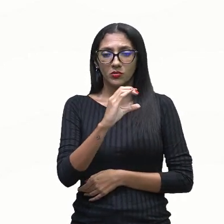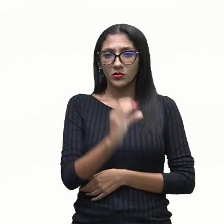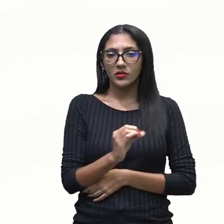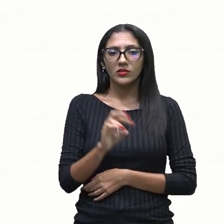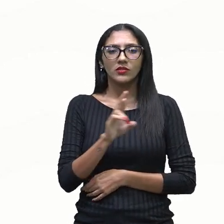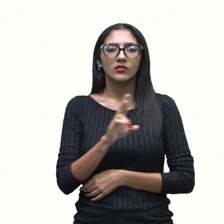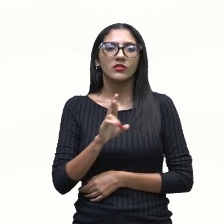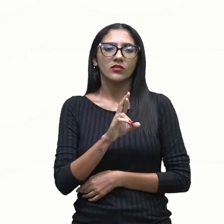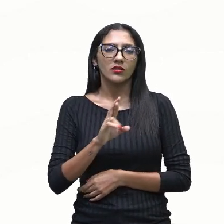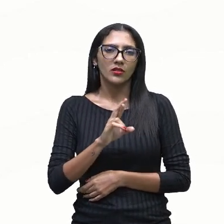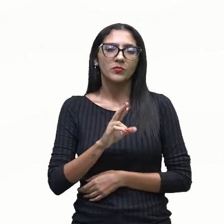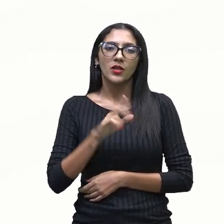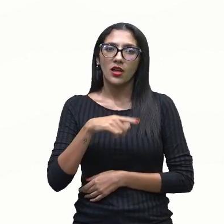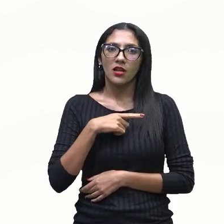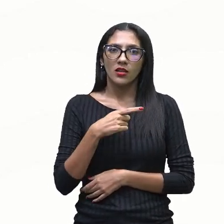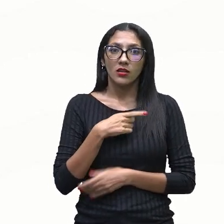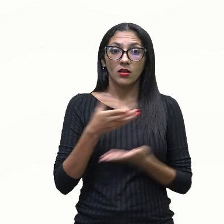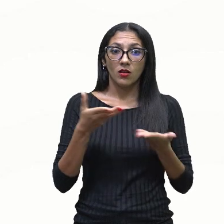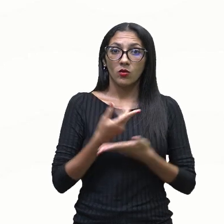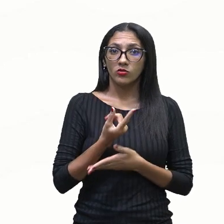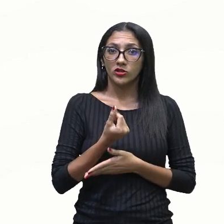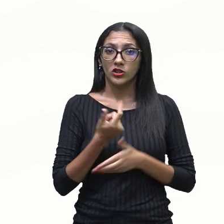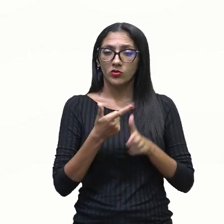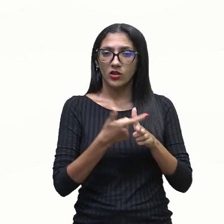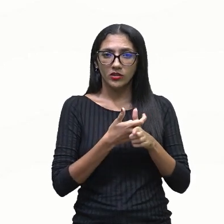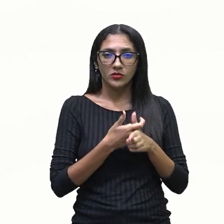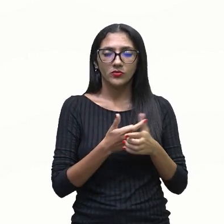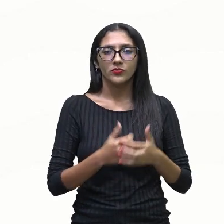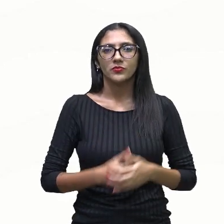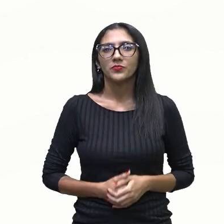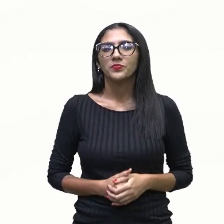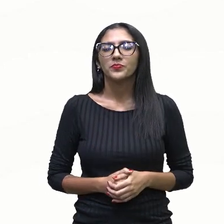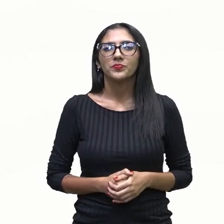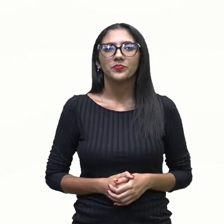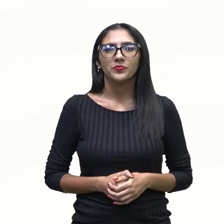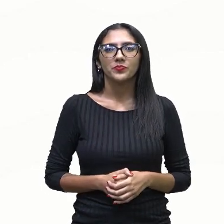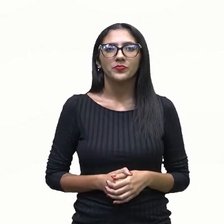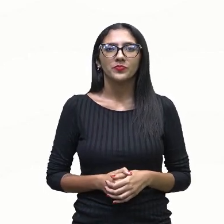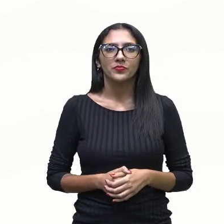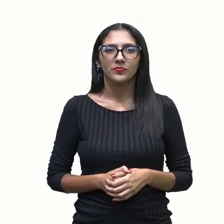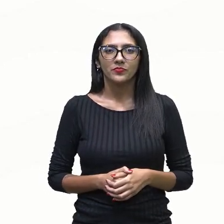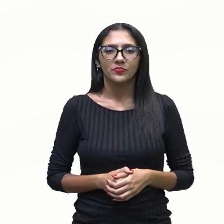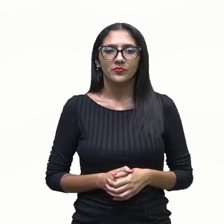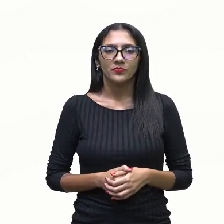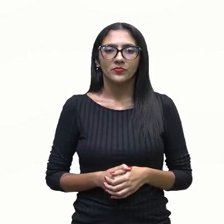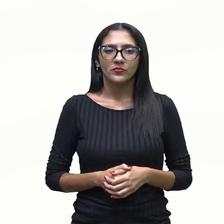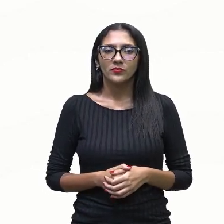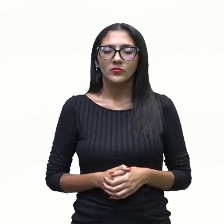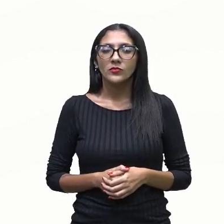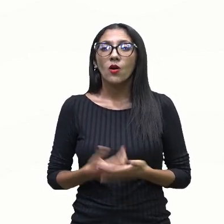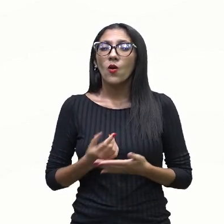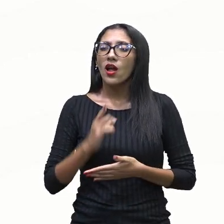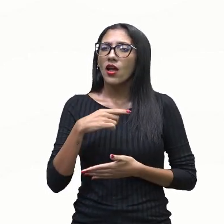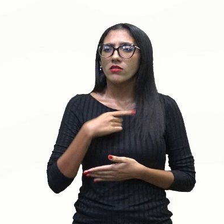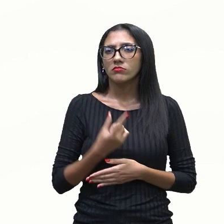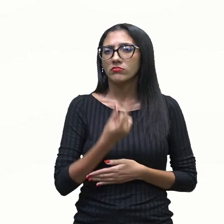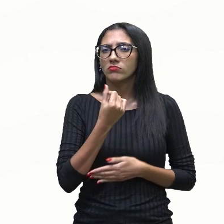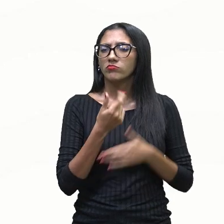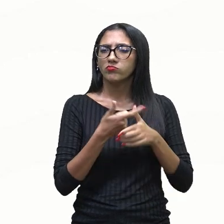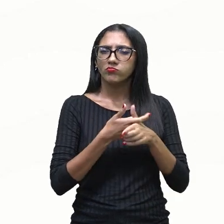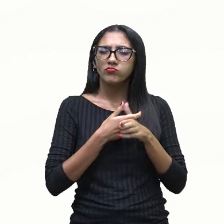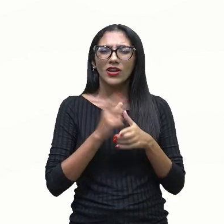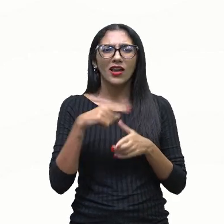R$880, é o valor atual da dívida dele. Beleza, em relação a essa dívida, ele